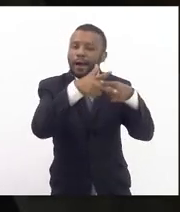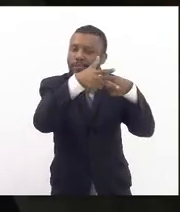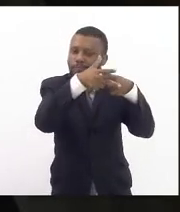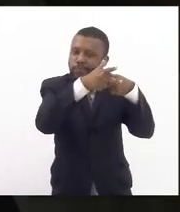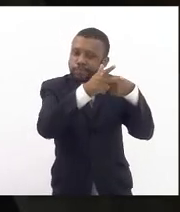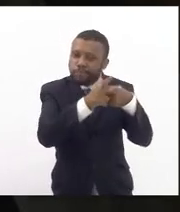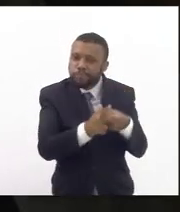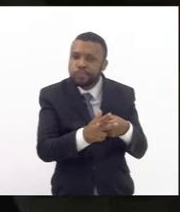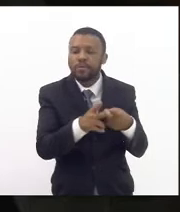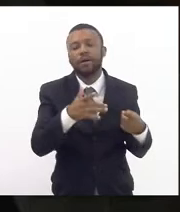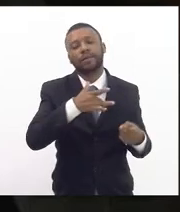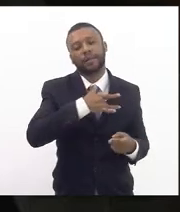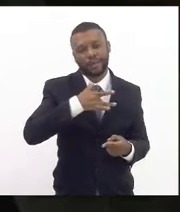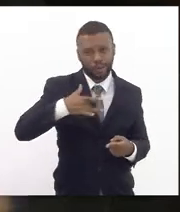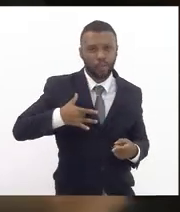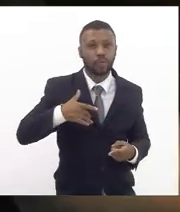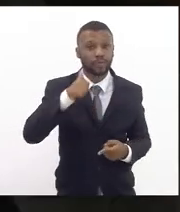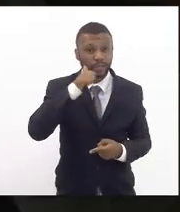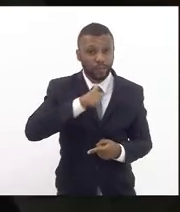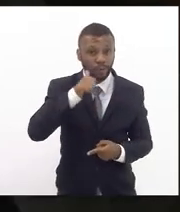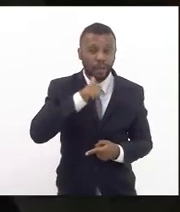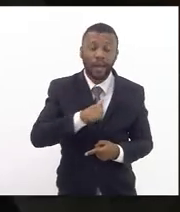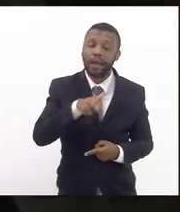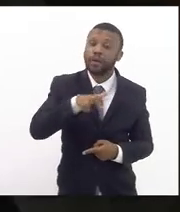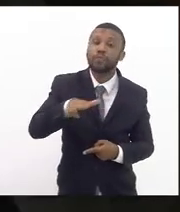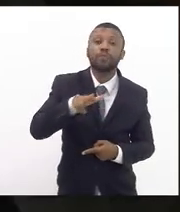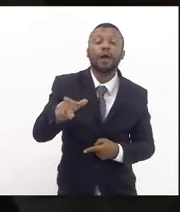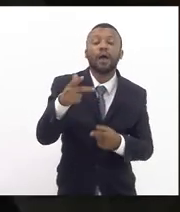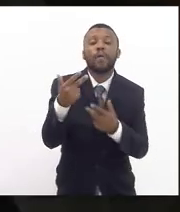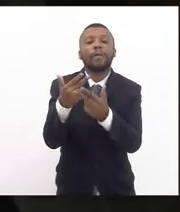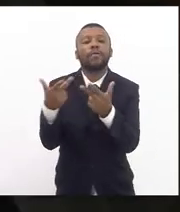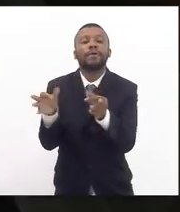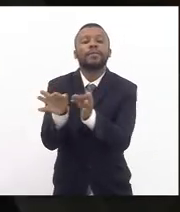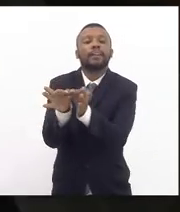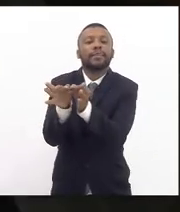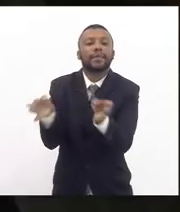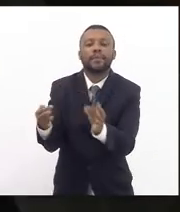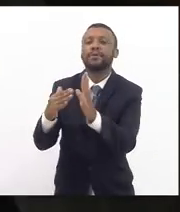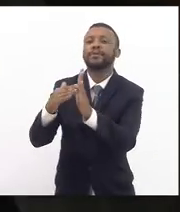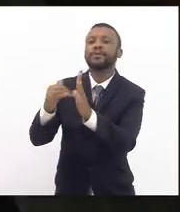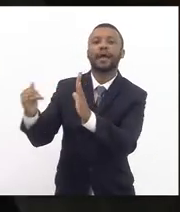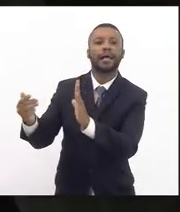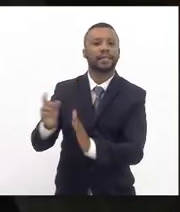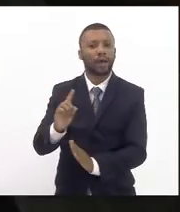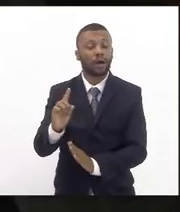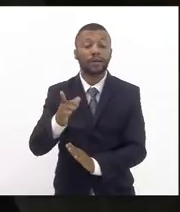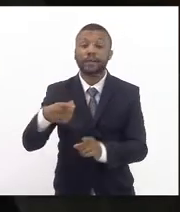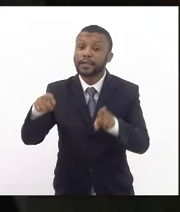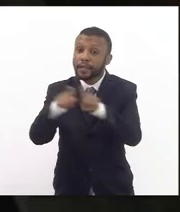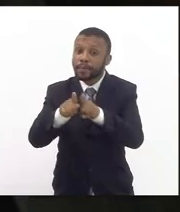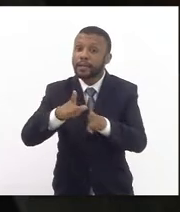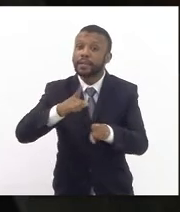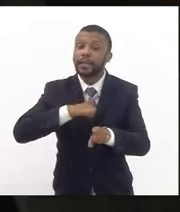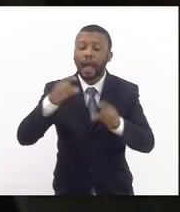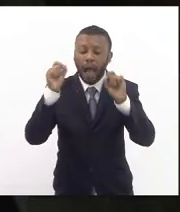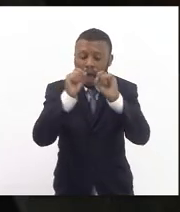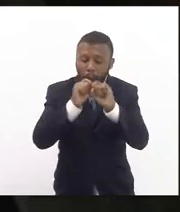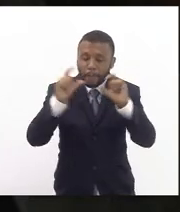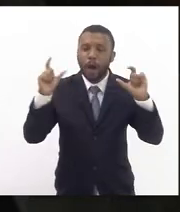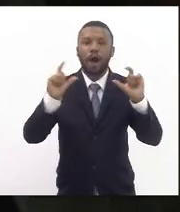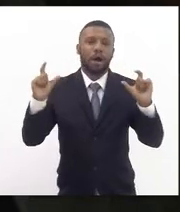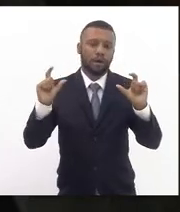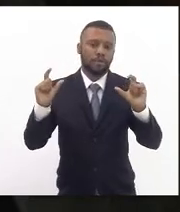reparação da saúde da mulher e não uma questão estética, há a questão da advertência. Por uma série